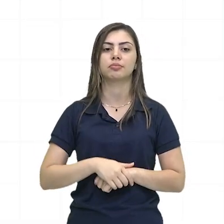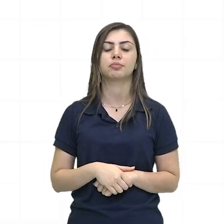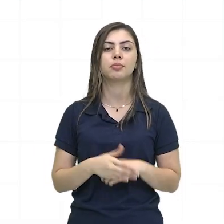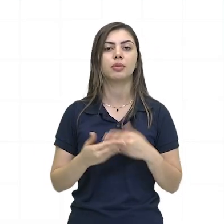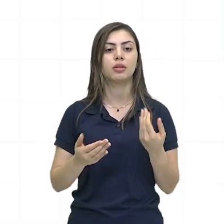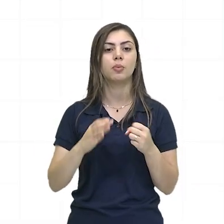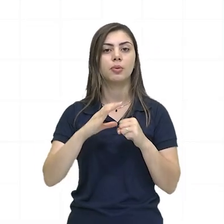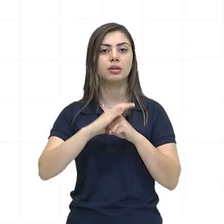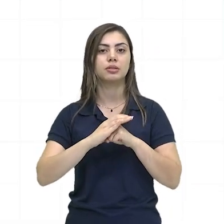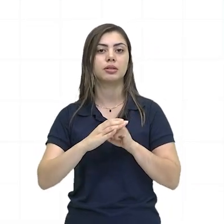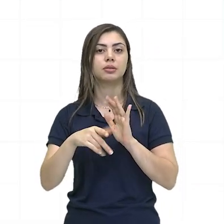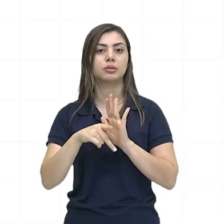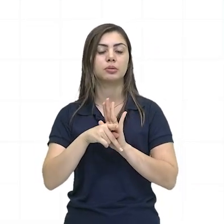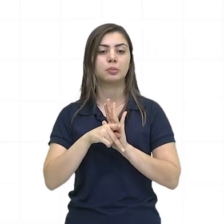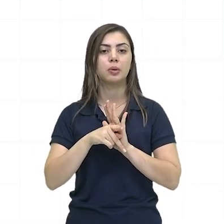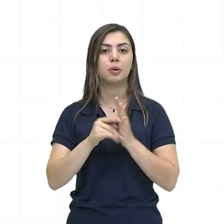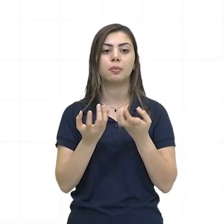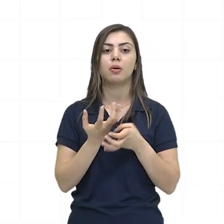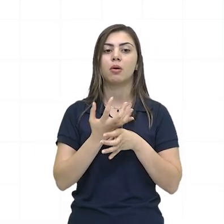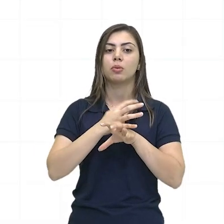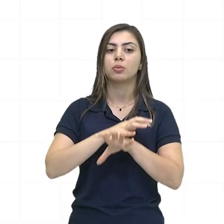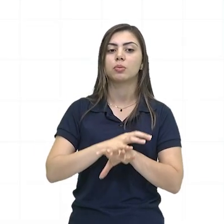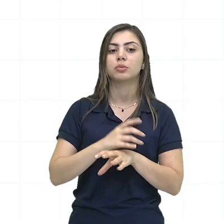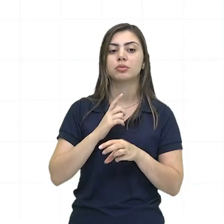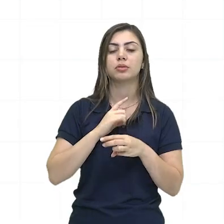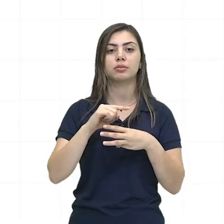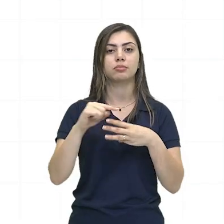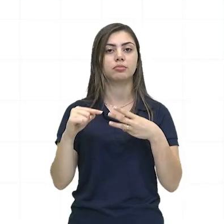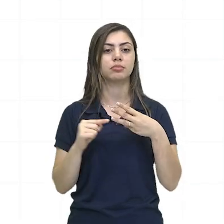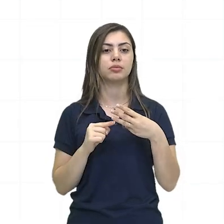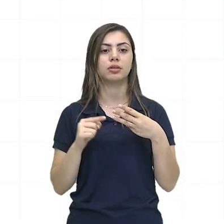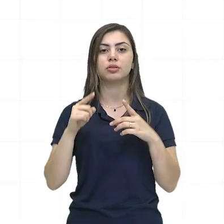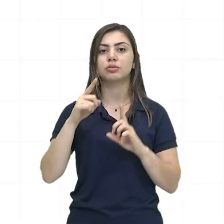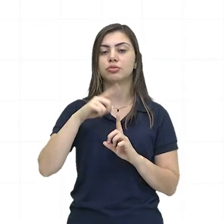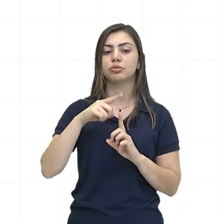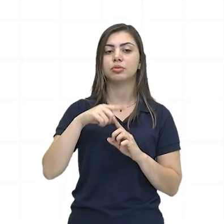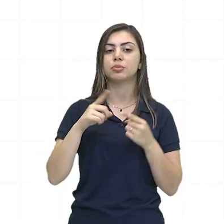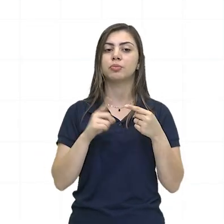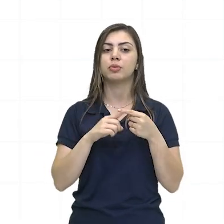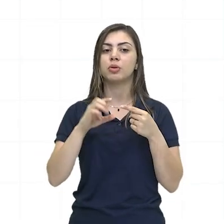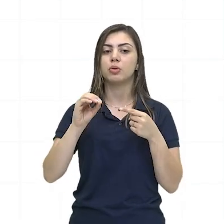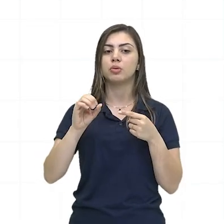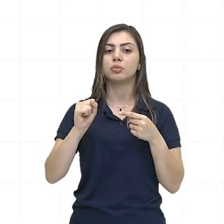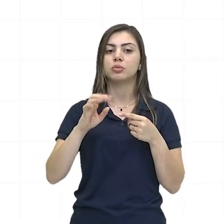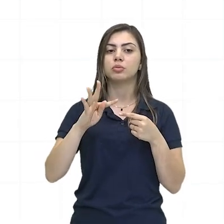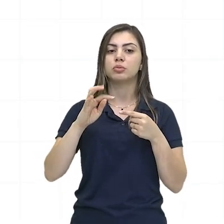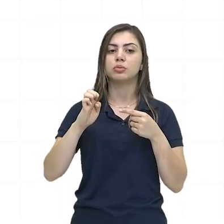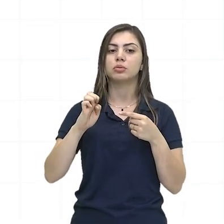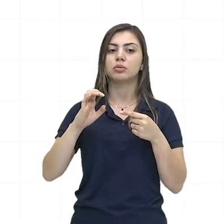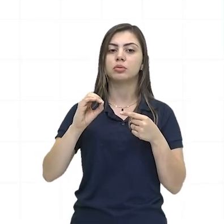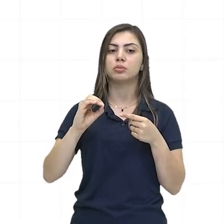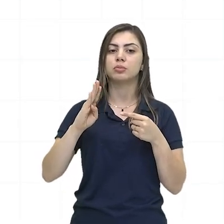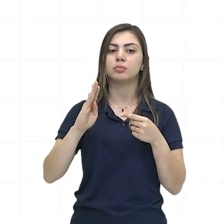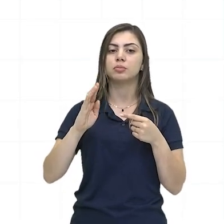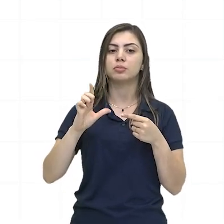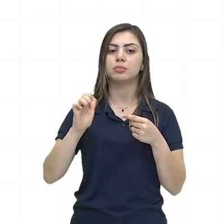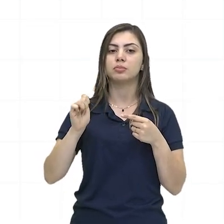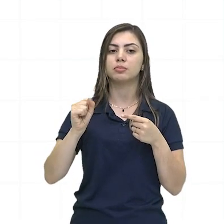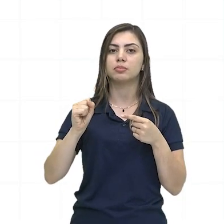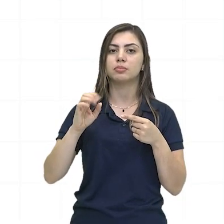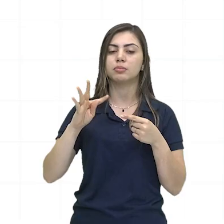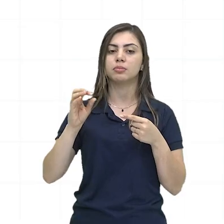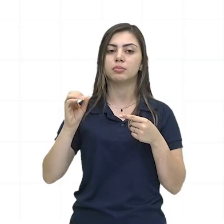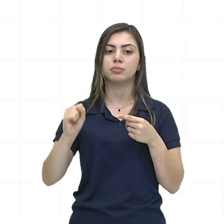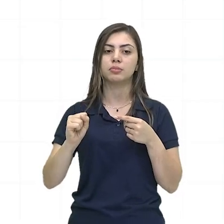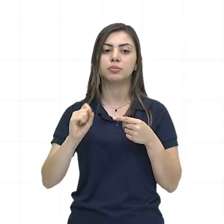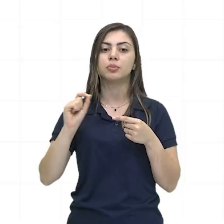As células ósseas, elas são basicamente essas três que vocês estão vendo. A primeira são os osteoblastos, né, que